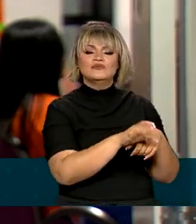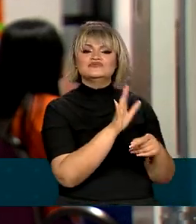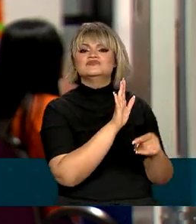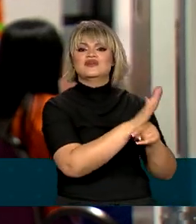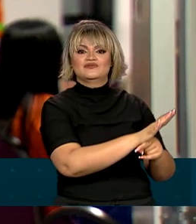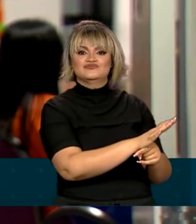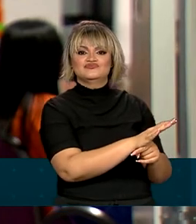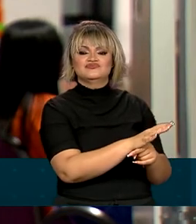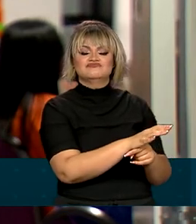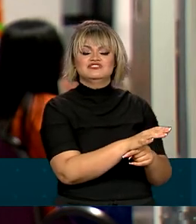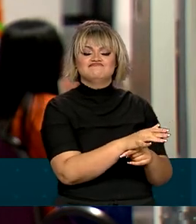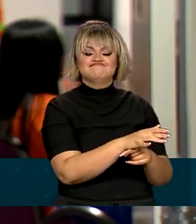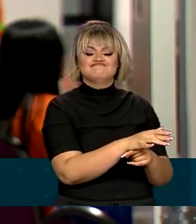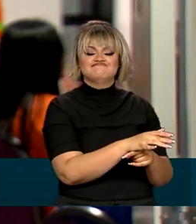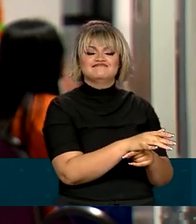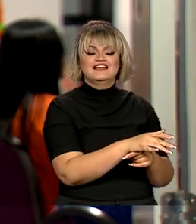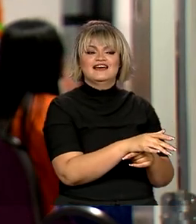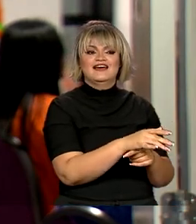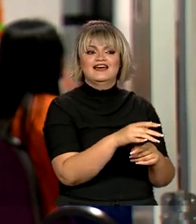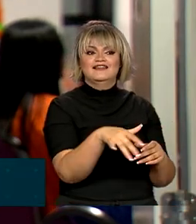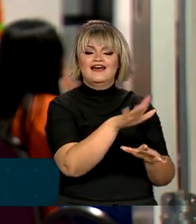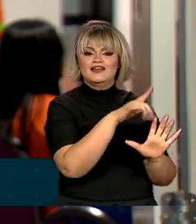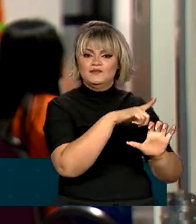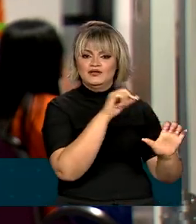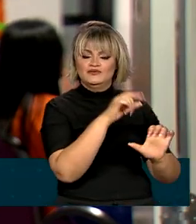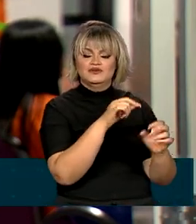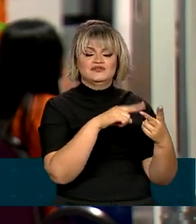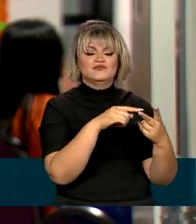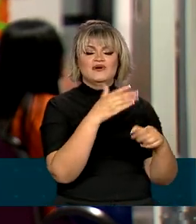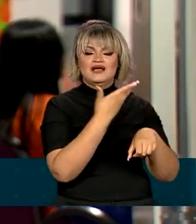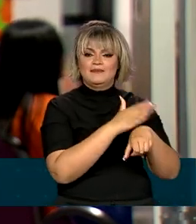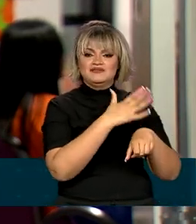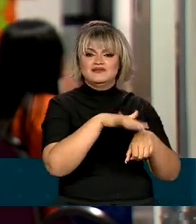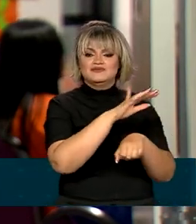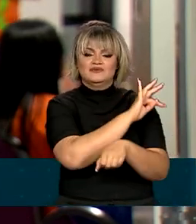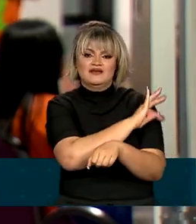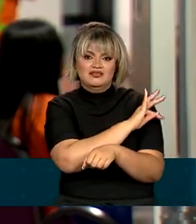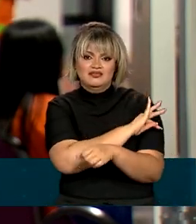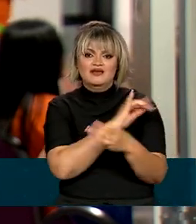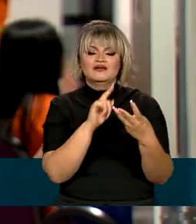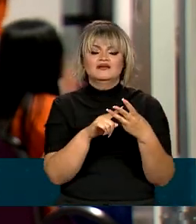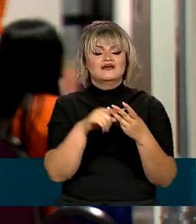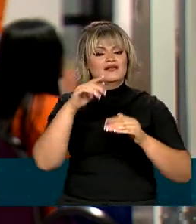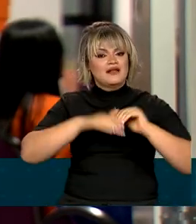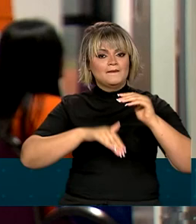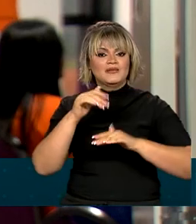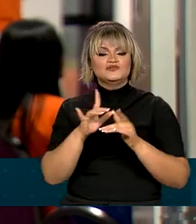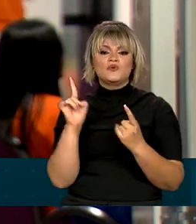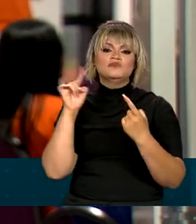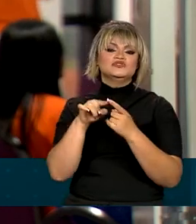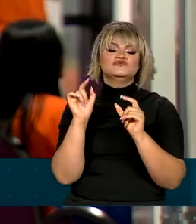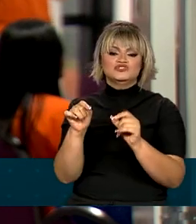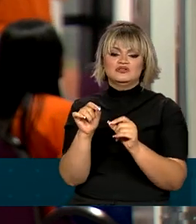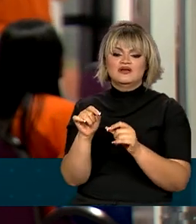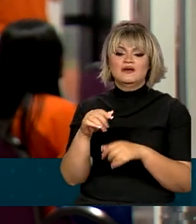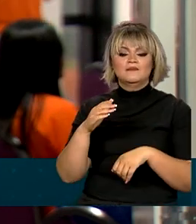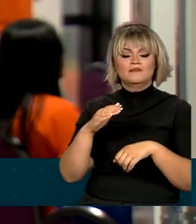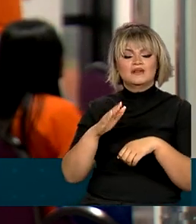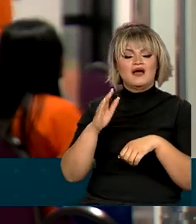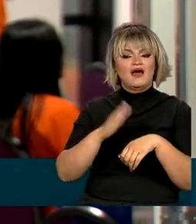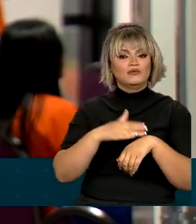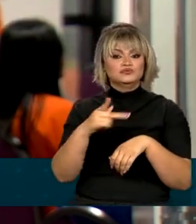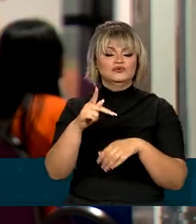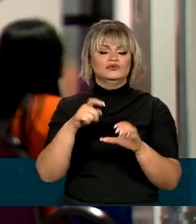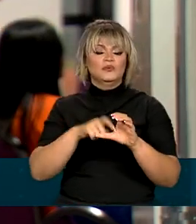São 3 eixos de atuação: empreendedorismo, capacitação técnica e concretização, com a finalidade de levar autonomia